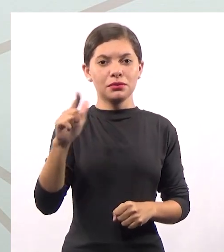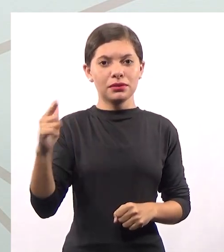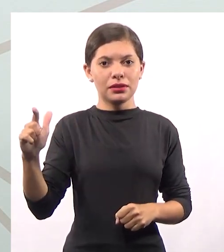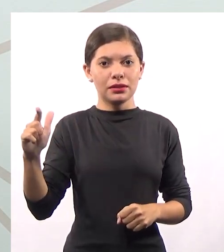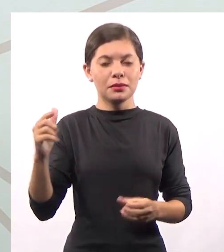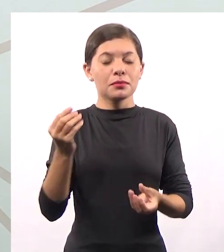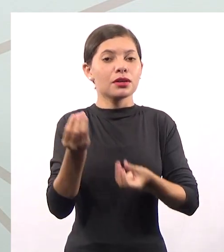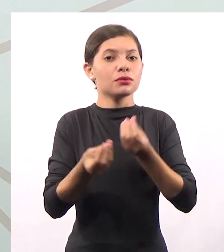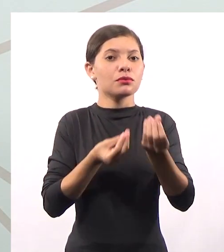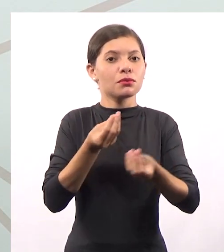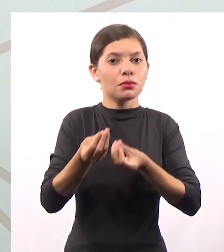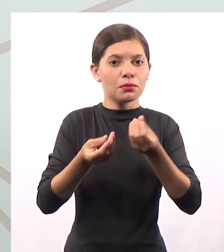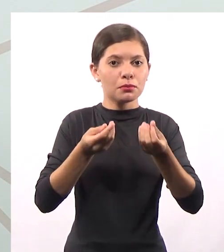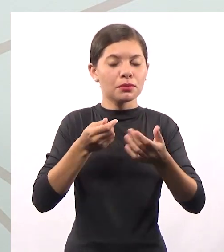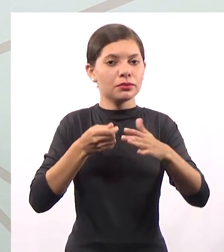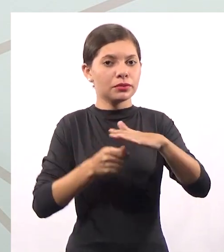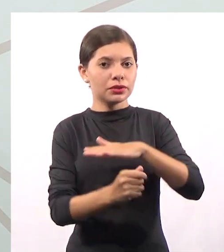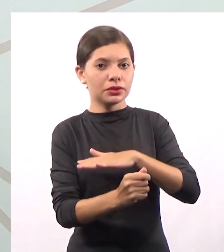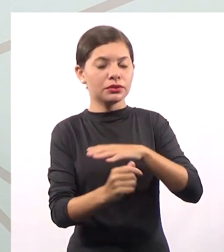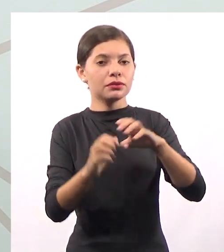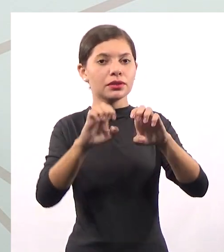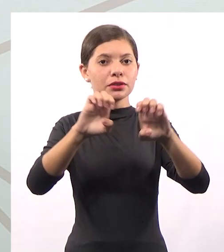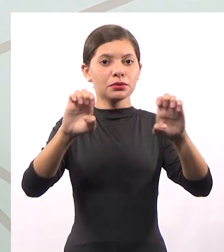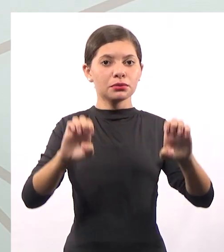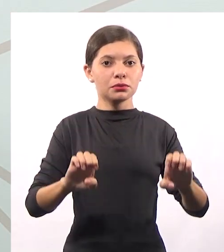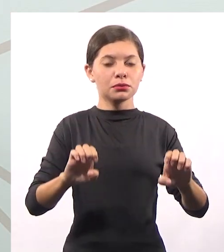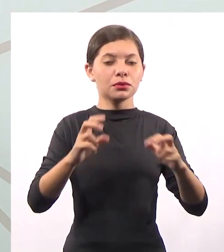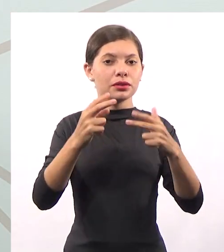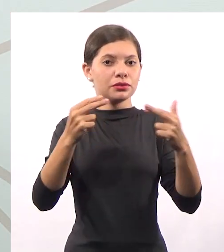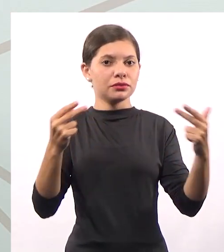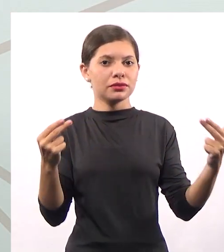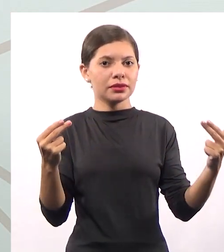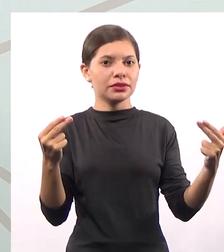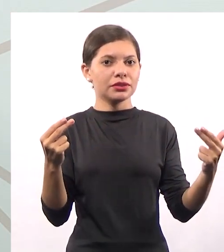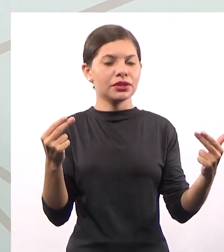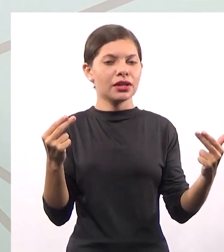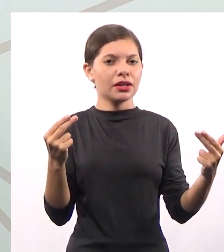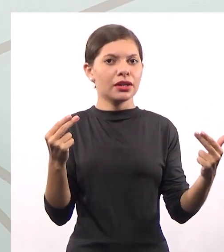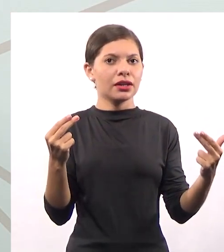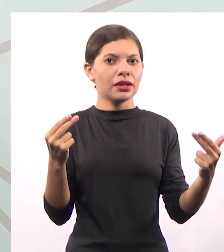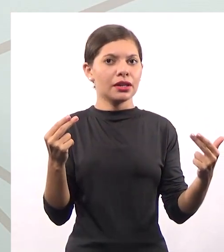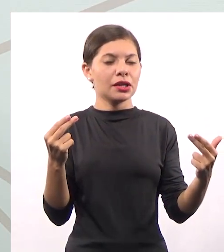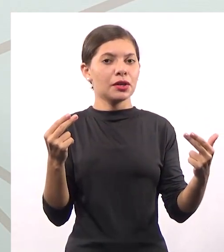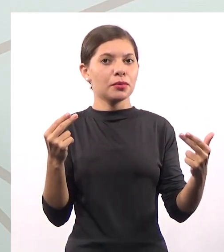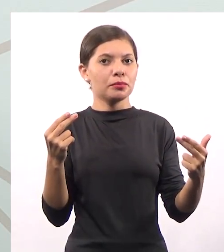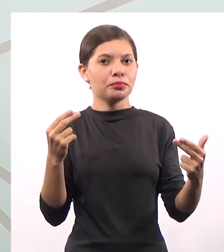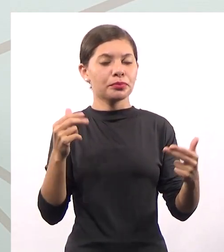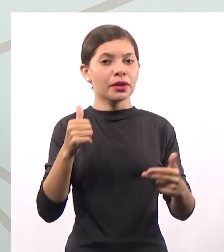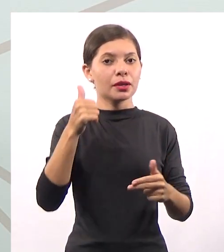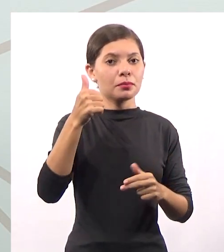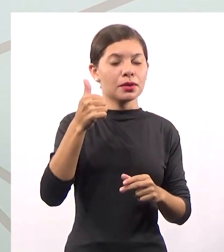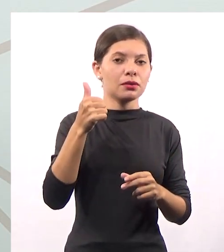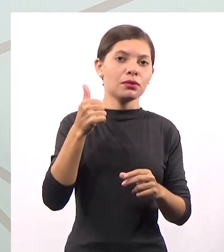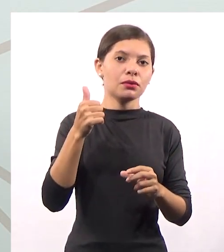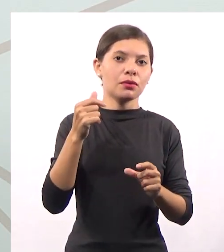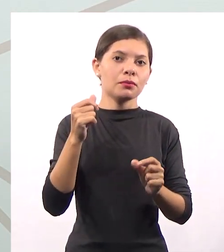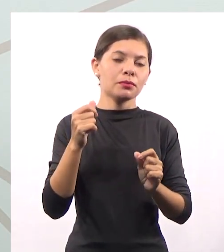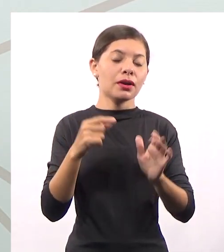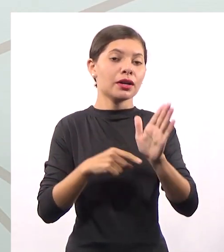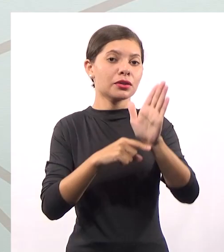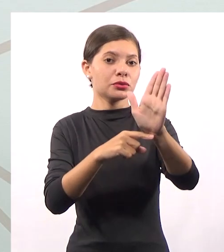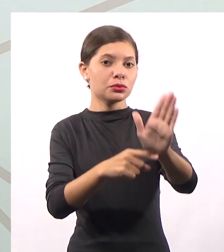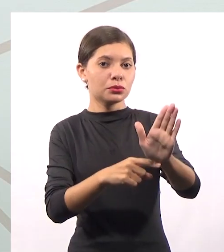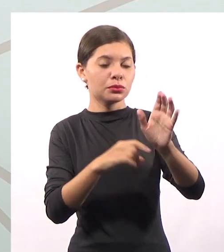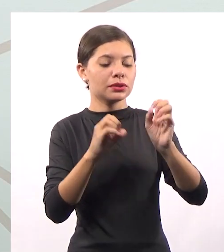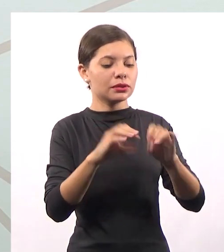a forma como é investido, a estrutura de financiamento é diferente e aparentemente atende melhor às